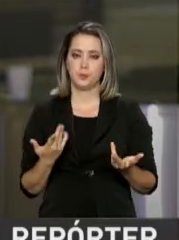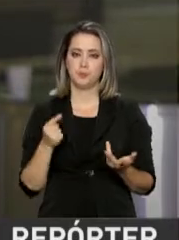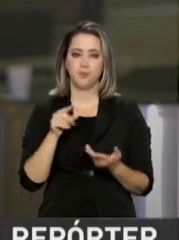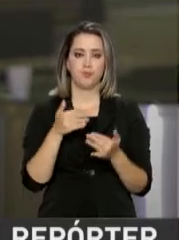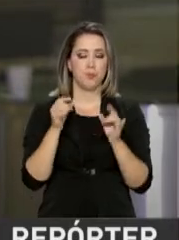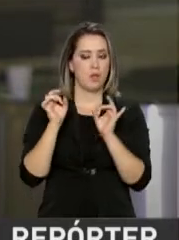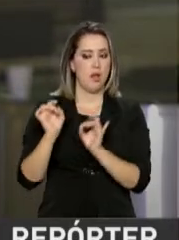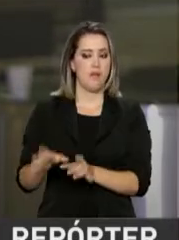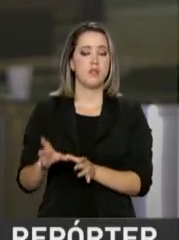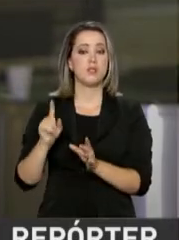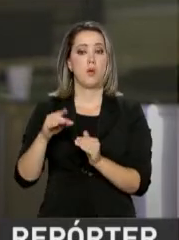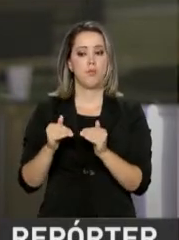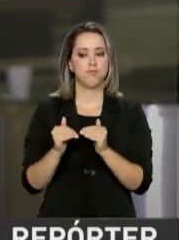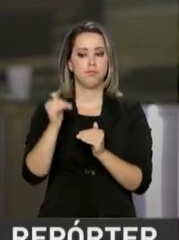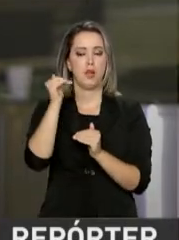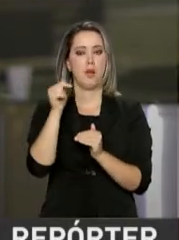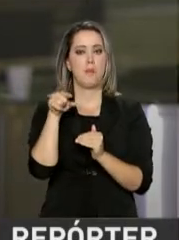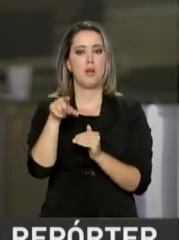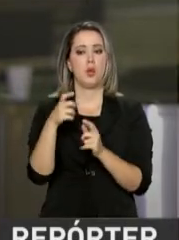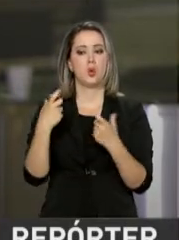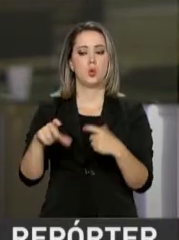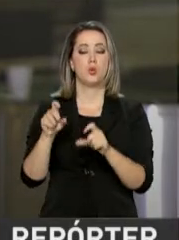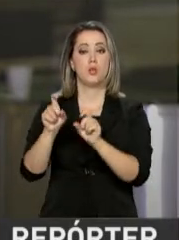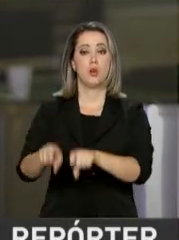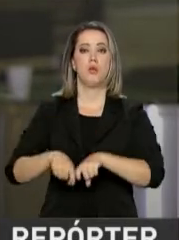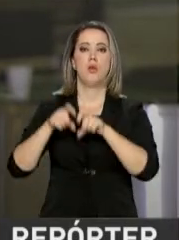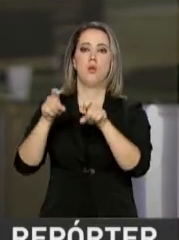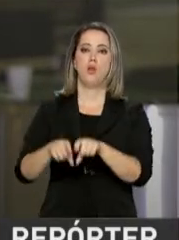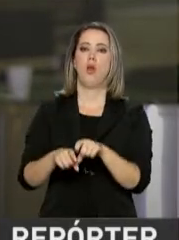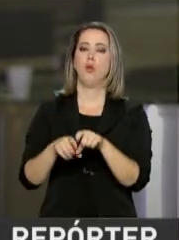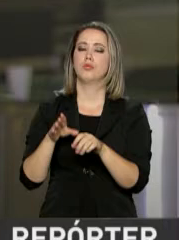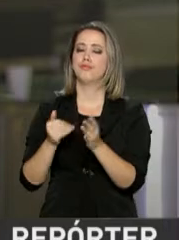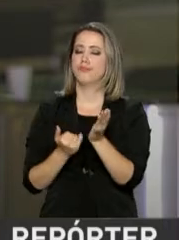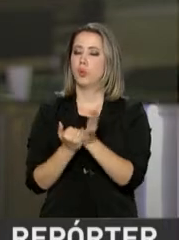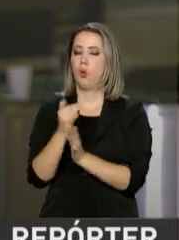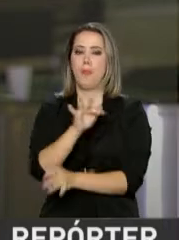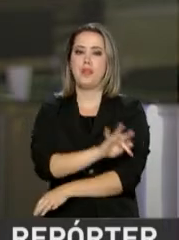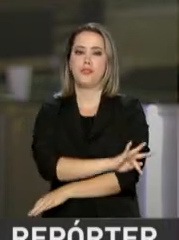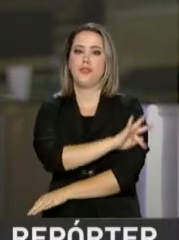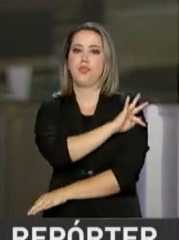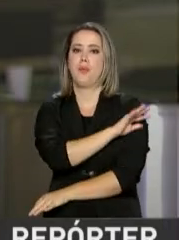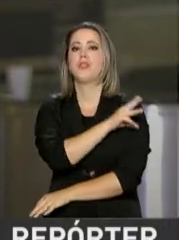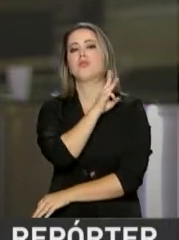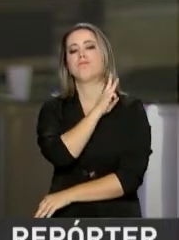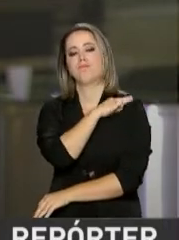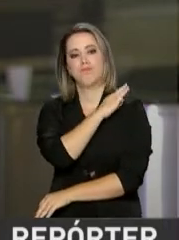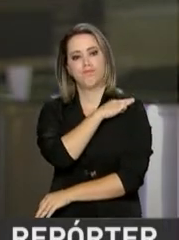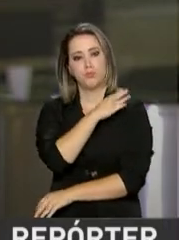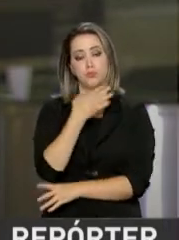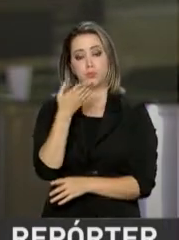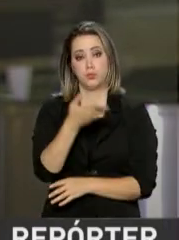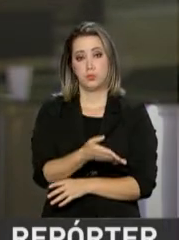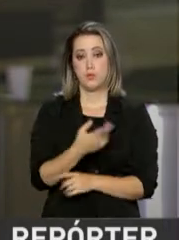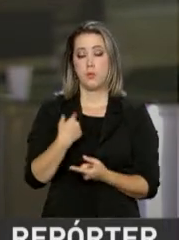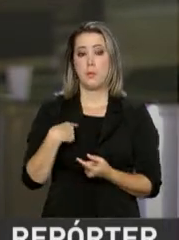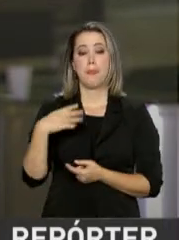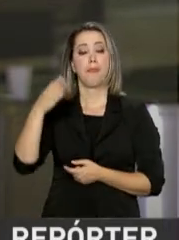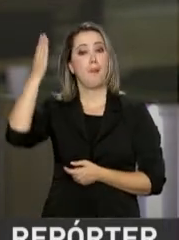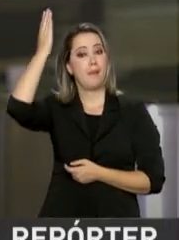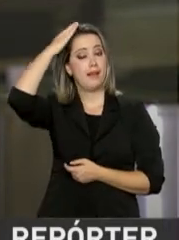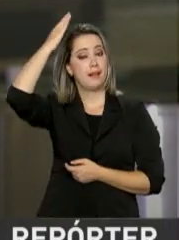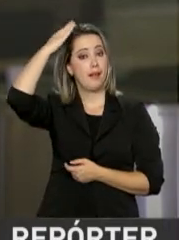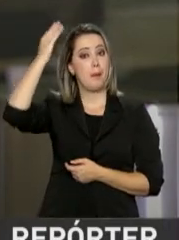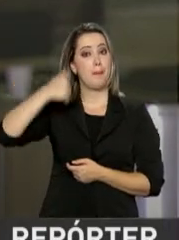evasão é maior nas escolas rurais tanto no ensino fundamental quanto no ensino médio o pará tem a mais alta taxa